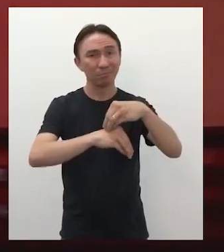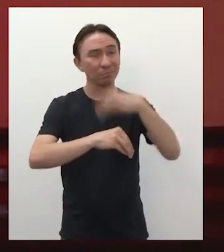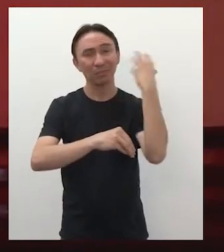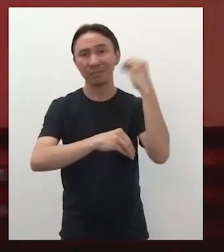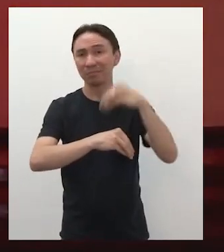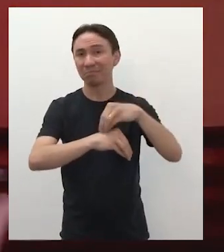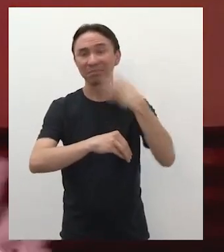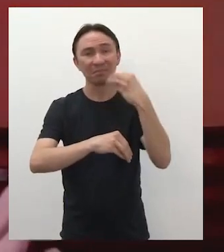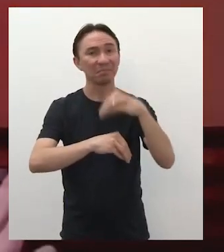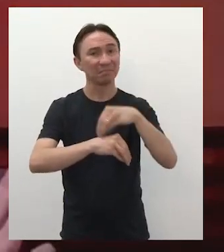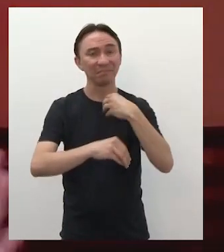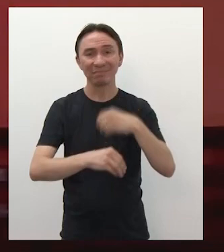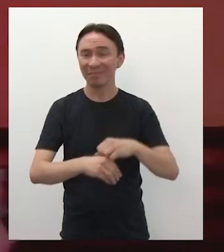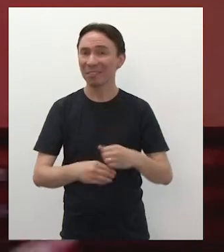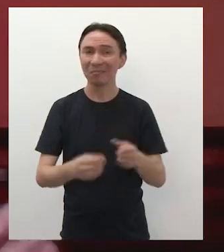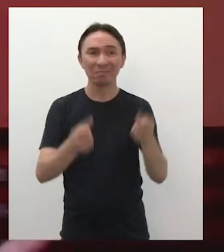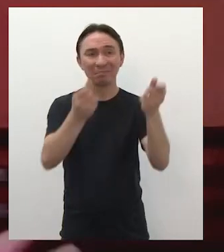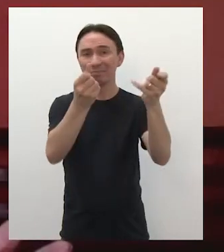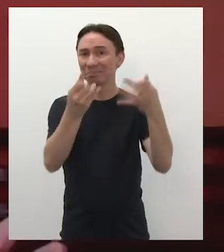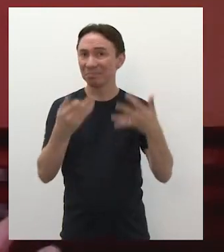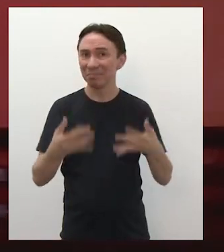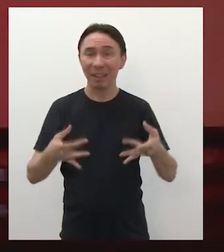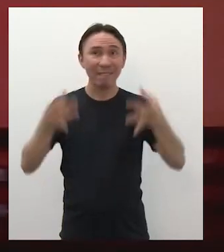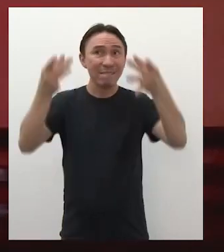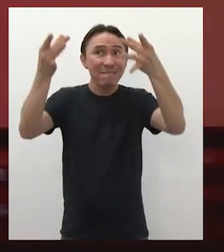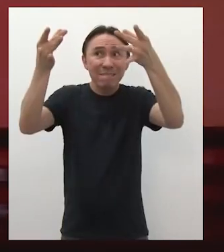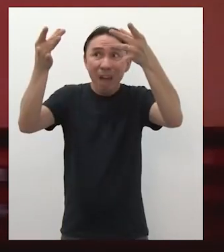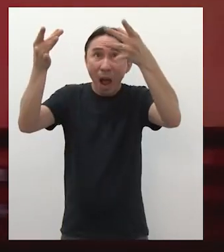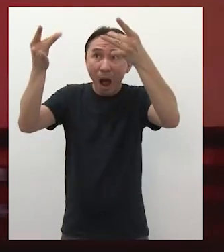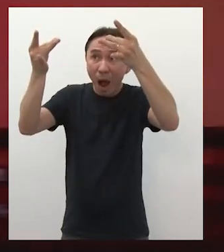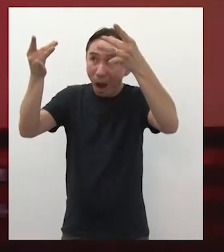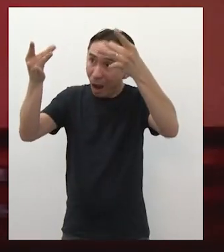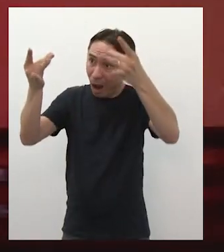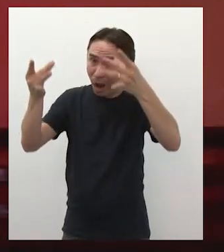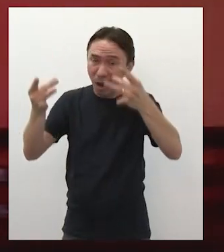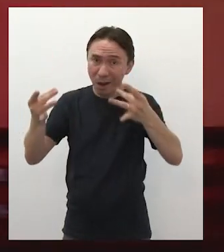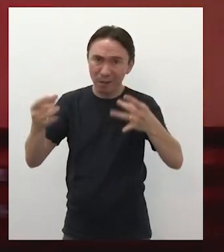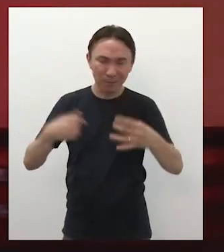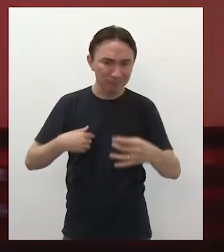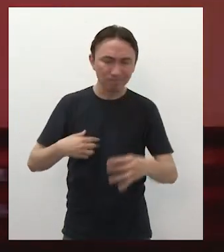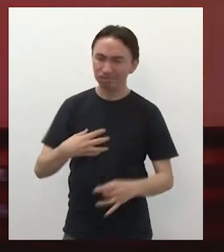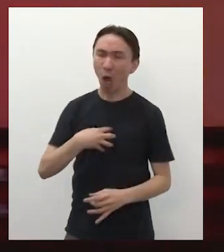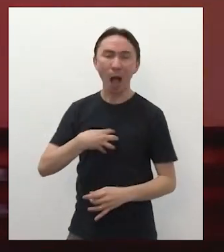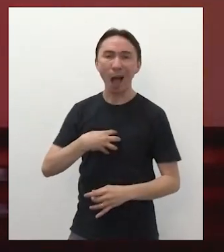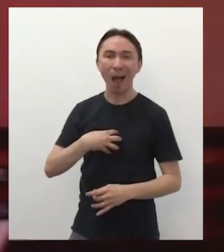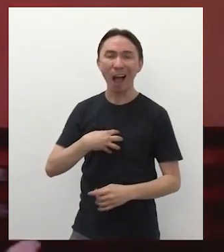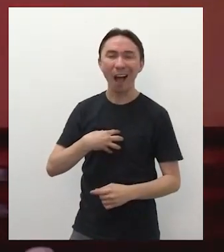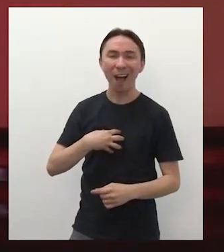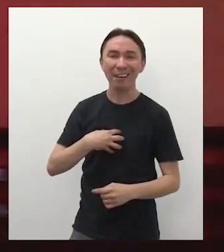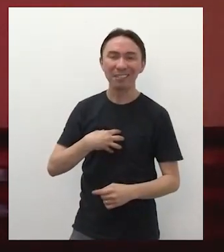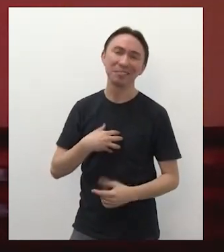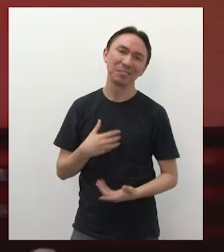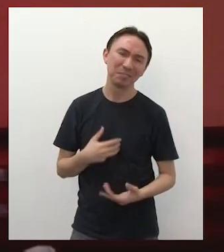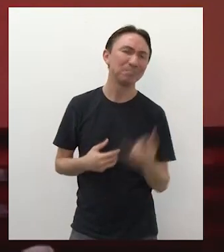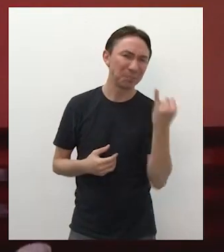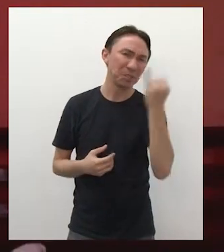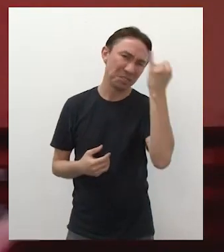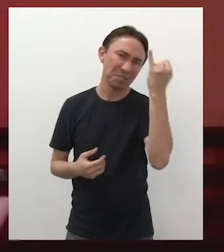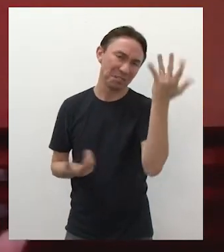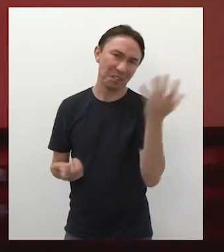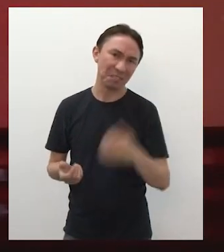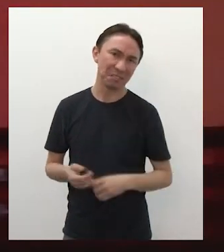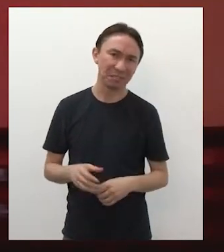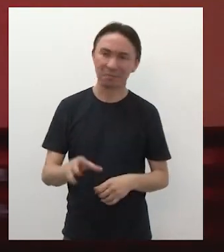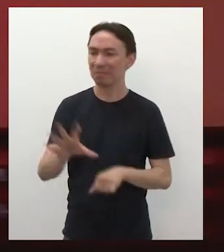essa descrição me marcou bastante, porque eu acho que se a gente levar isso até para dentro da nossa casa,